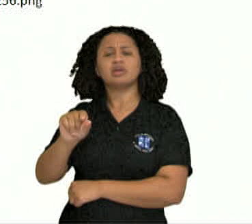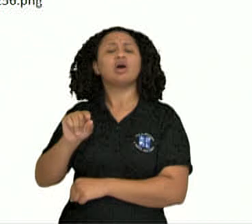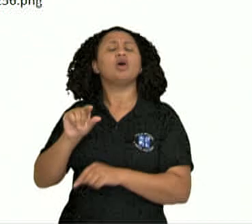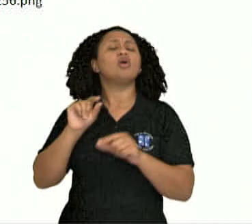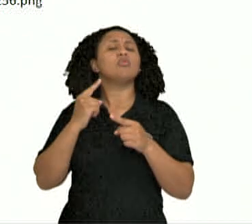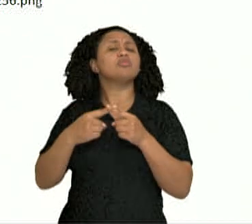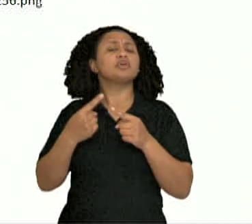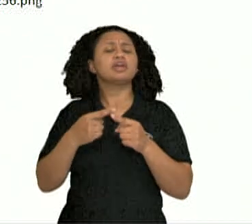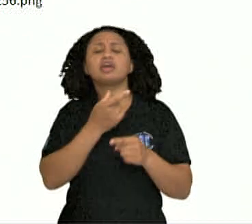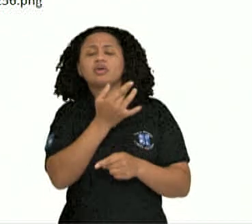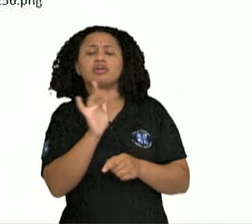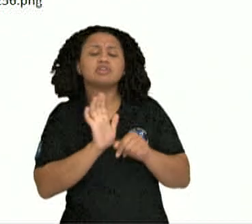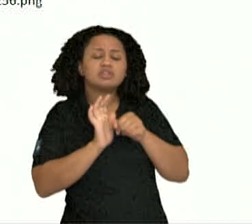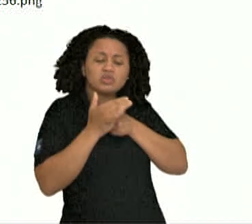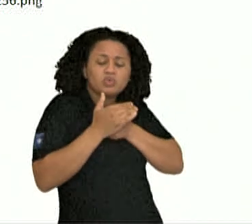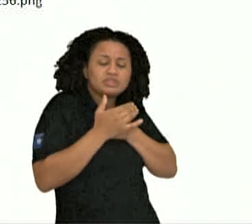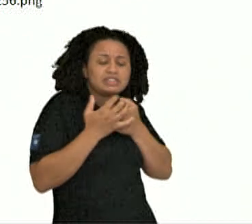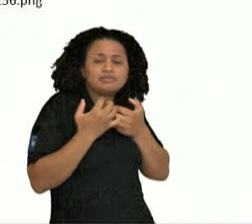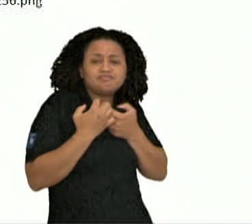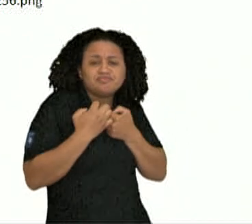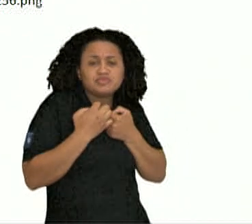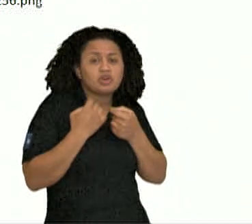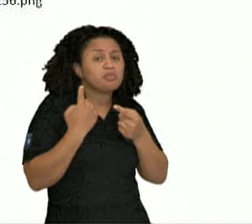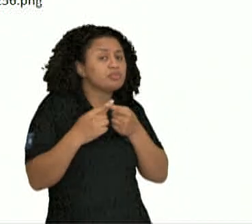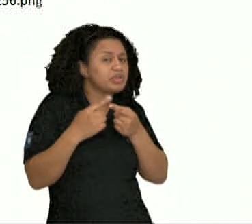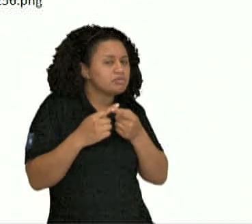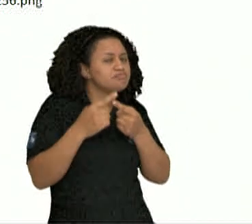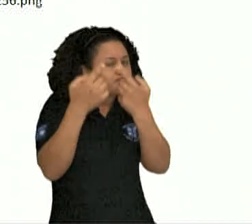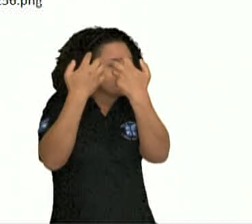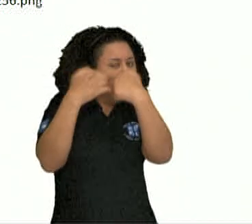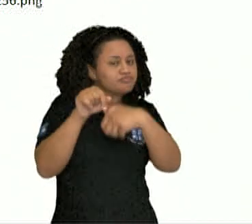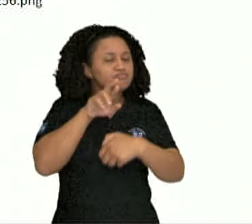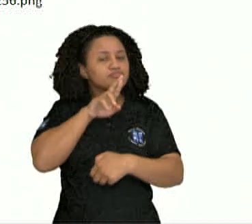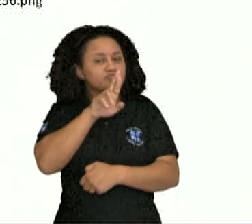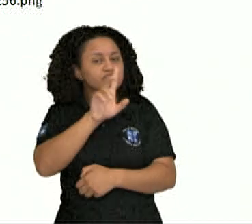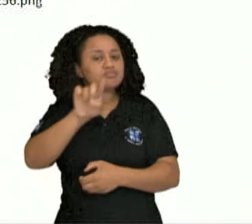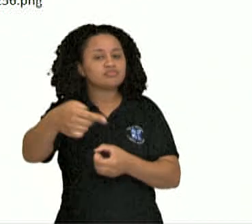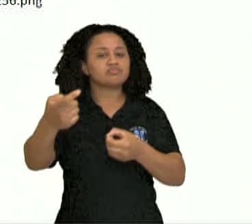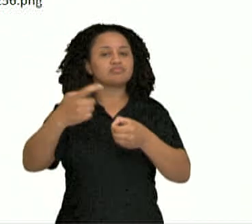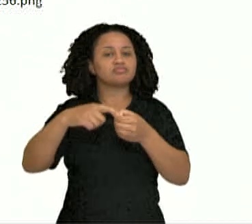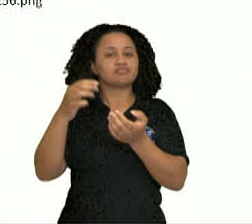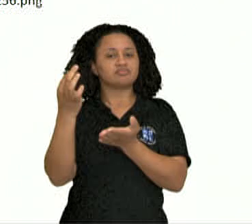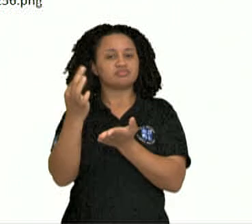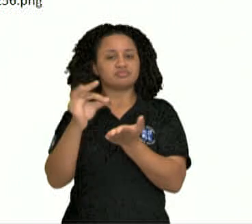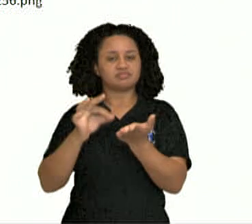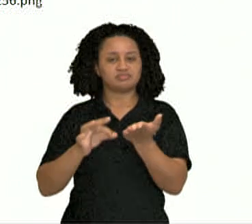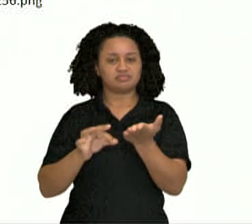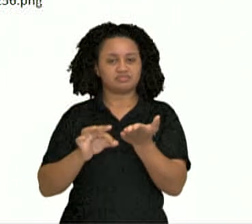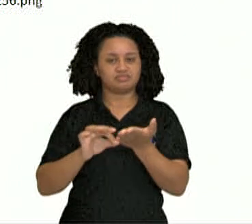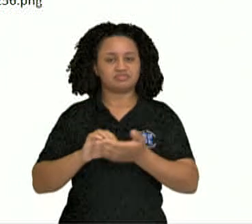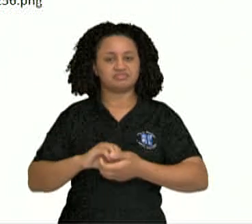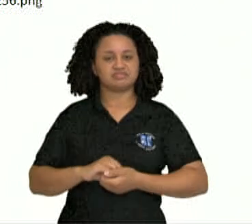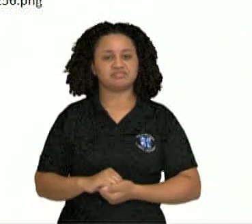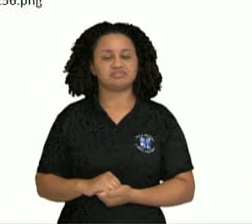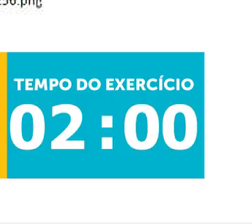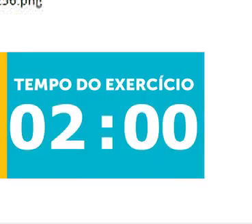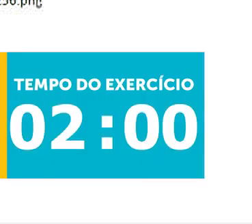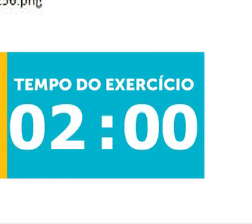se reprima, tenha medo? Tá? Pensem um pouquinho, respondam e já voltamos aqui com a minha sugestão de